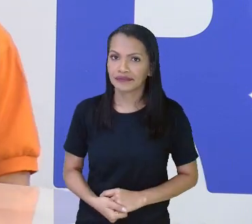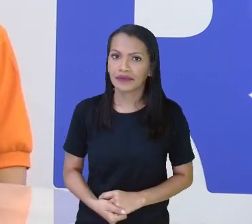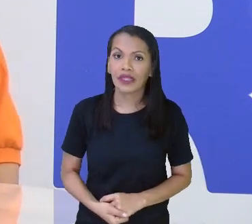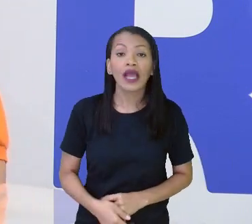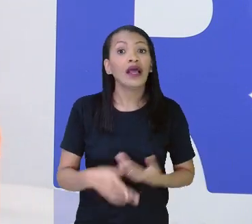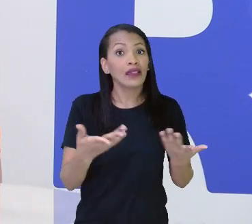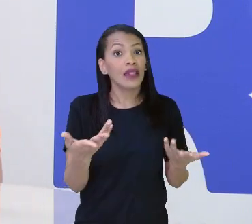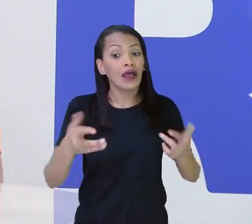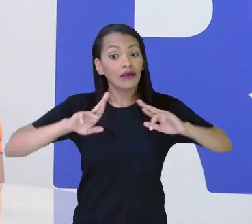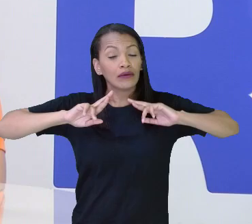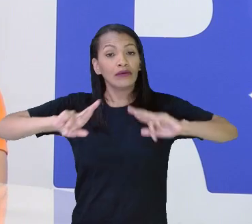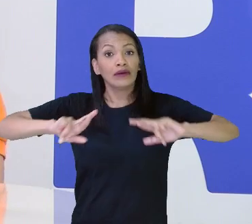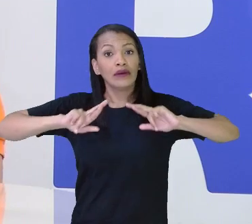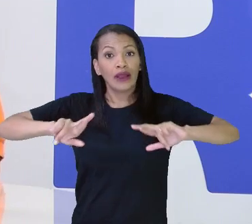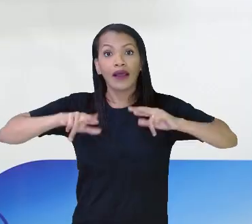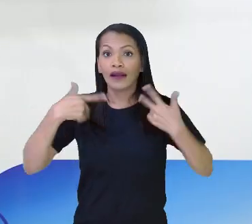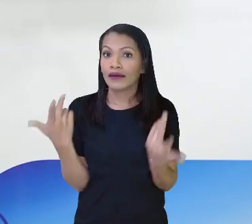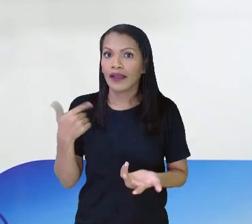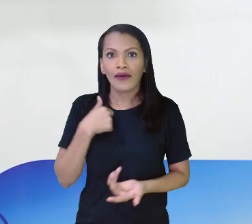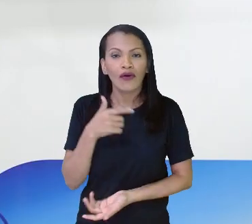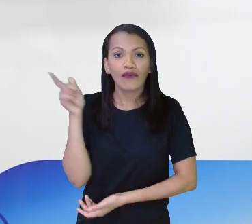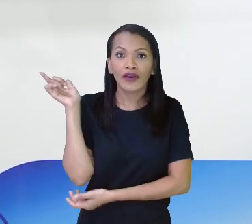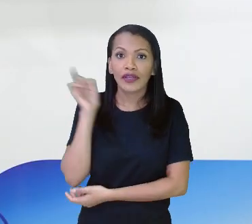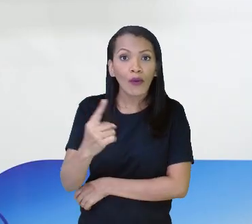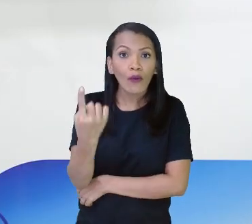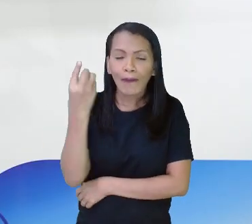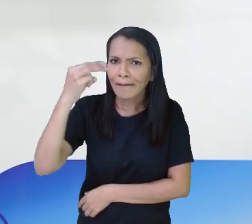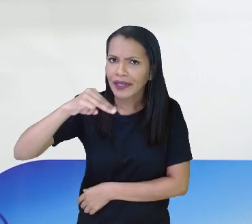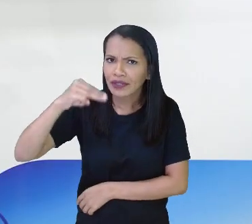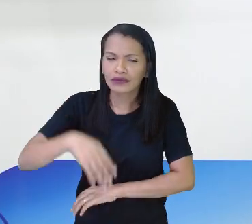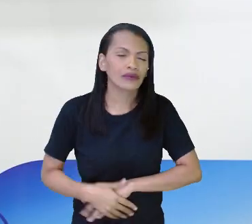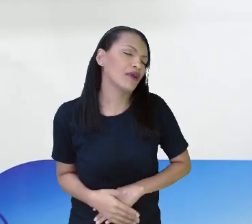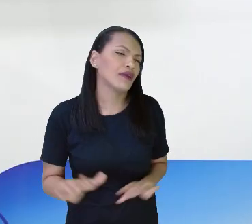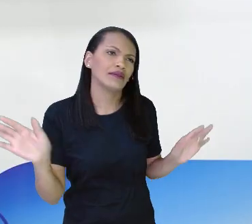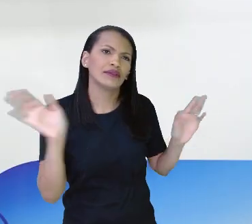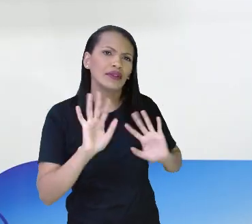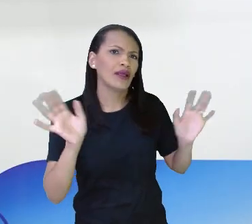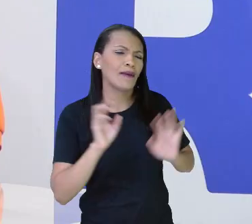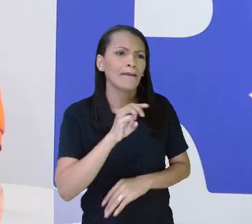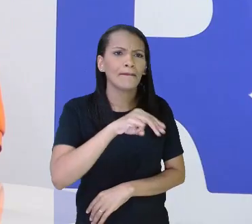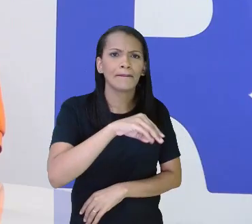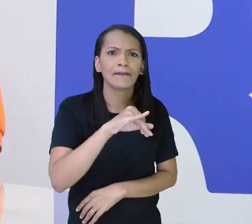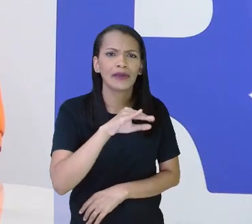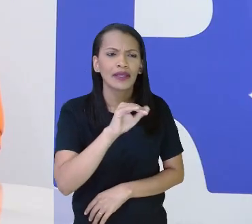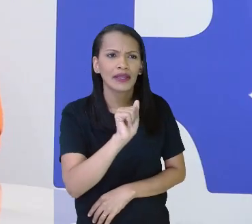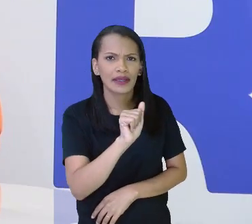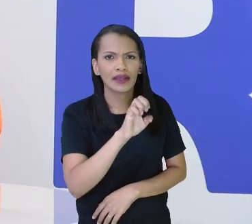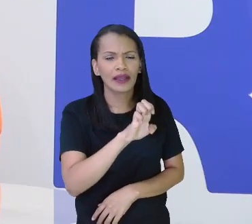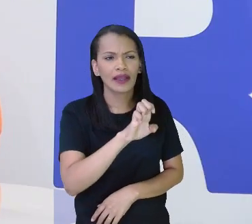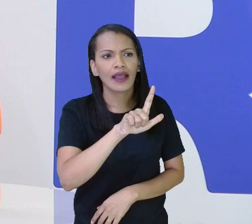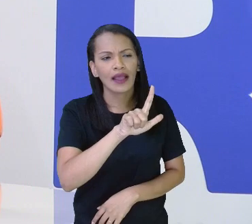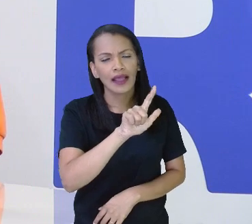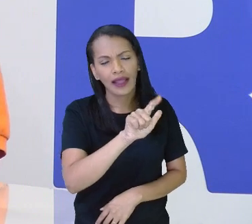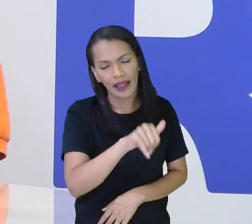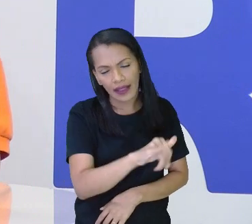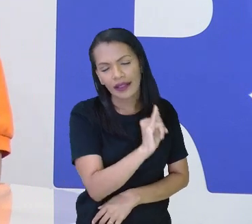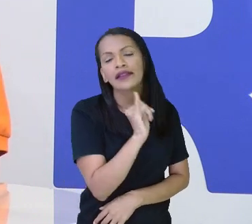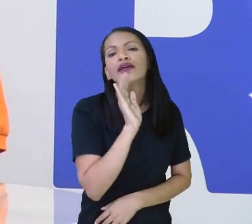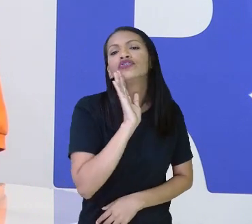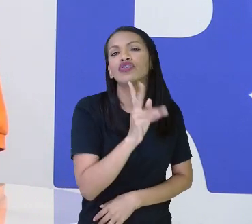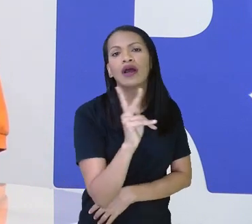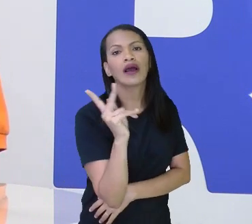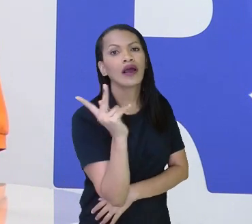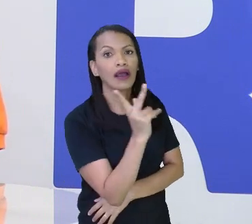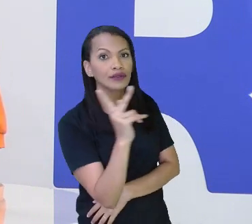tanta torcida que eu acho que ela vai ganhar assim em 1 minuto. Mas Vamos Micaele lá. já disse que está pelas duas e Rebson já disse que